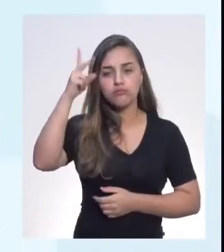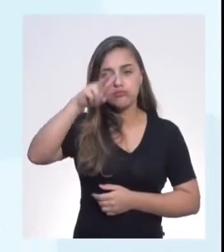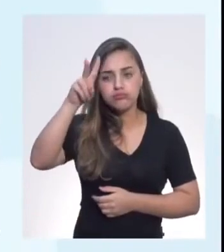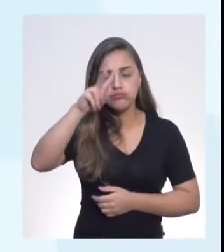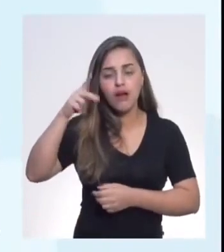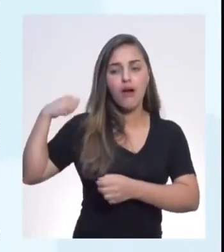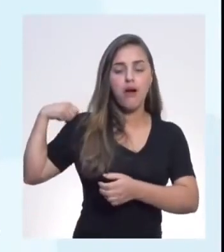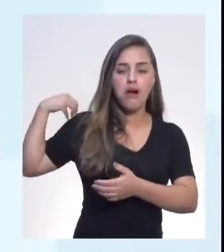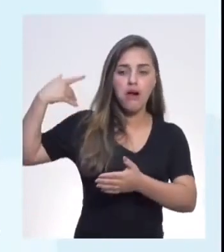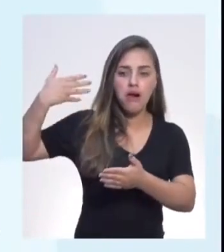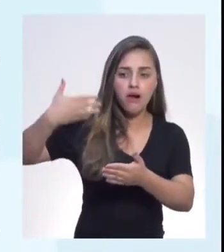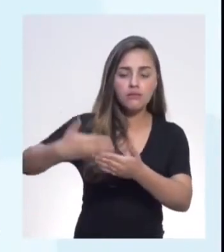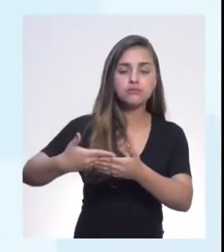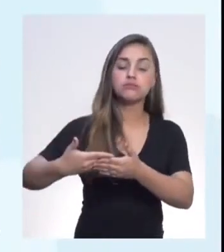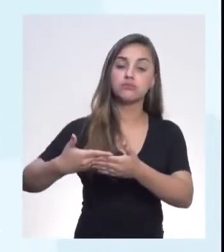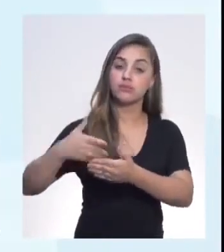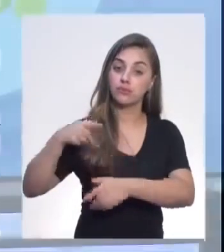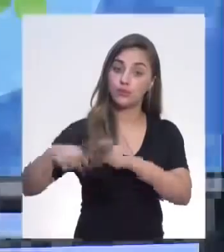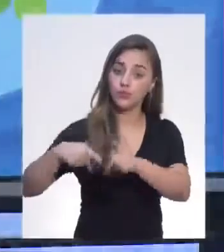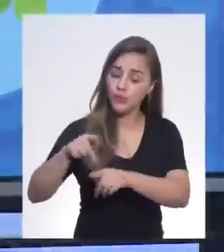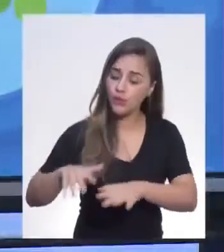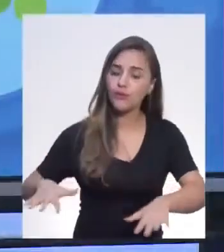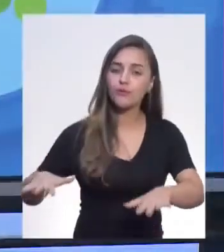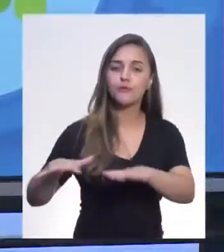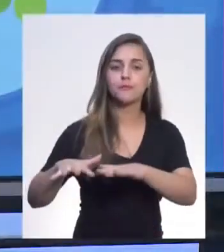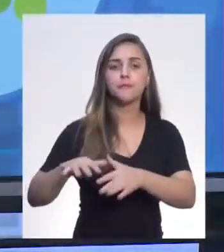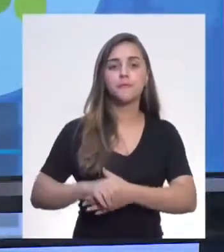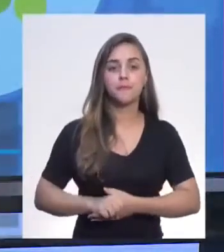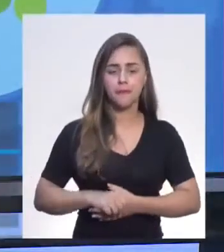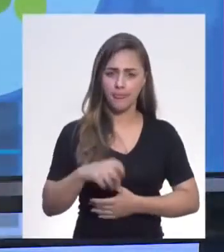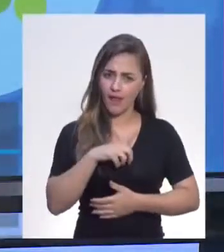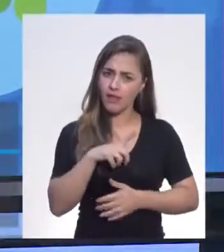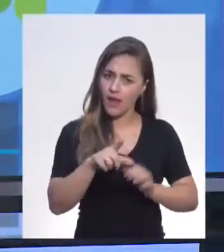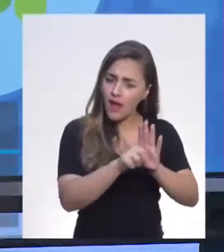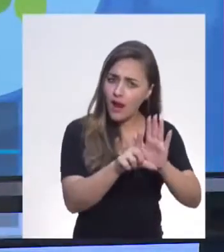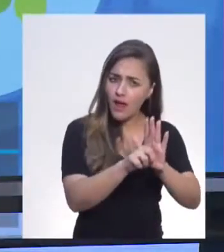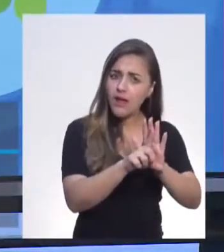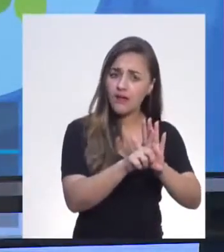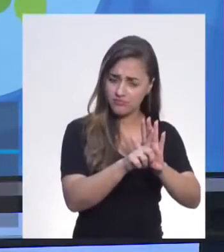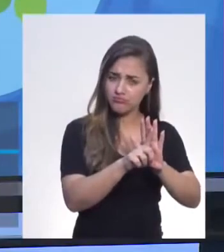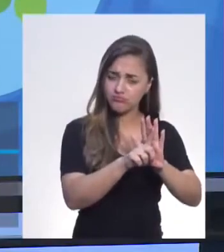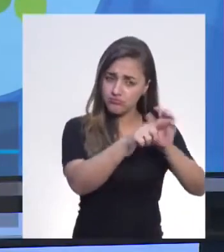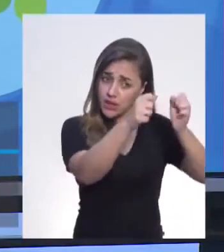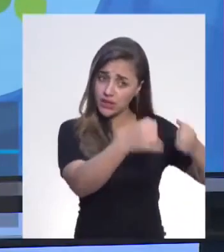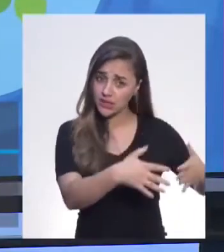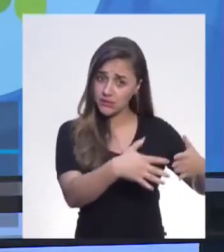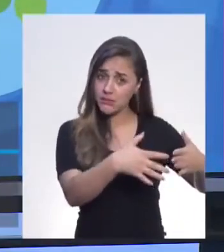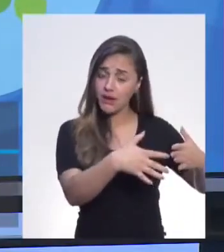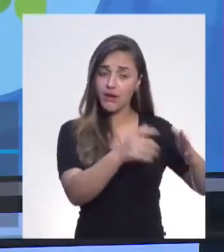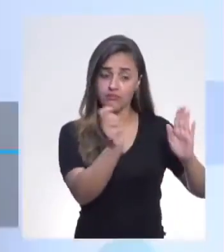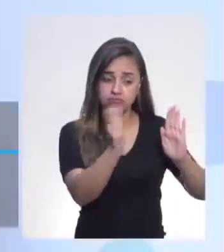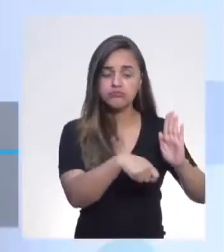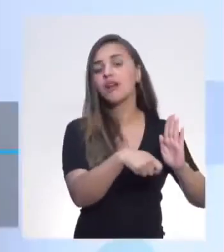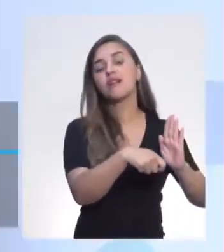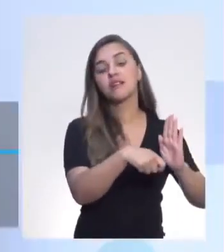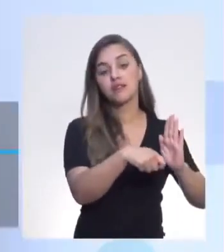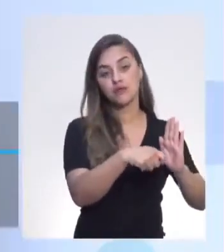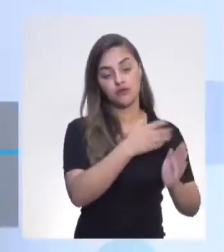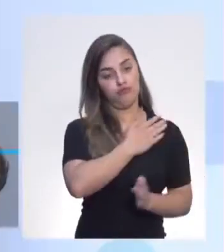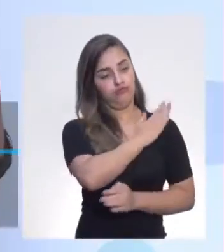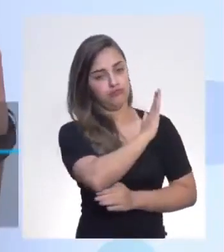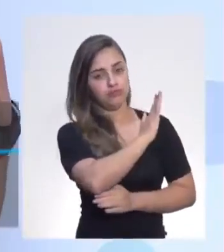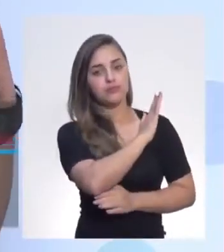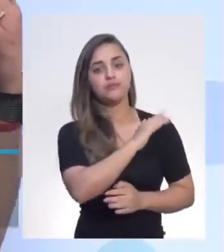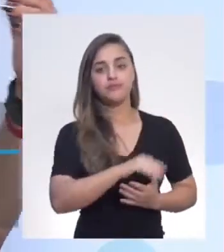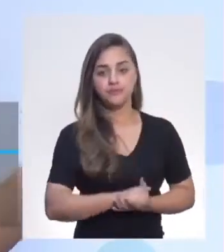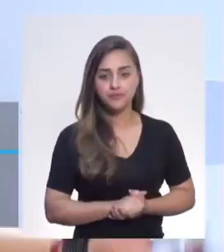povo. Então, o que acontece? Existe uma lei que fala sobre racismo? Sim. A gente consegue ver ela ser